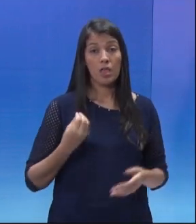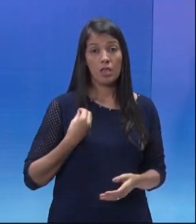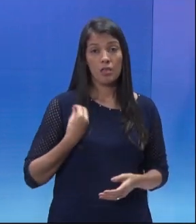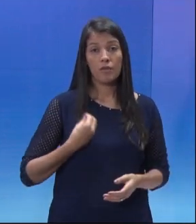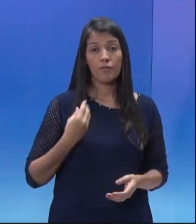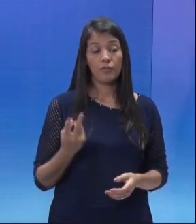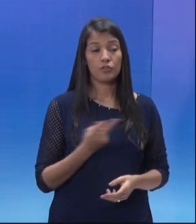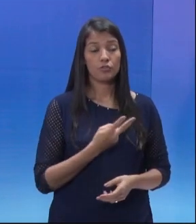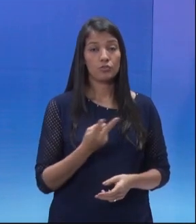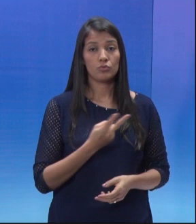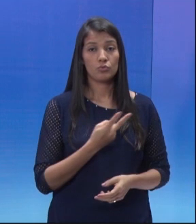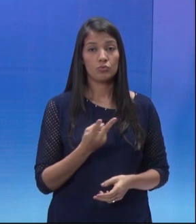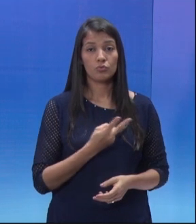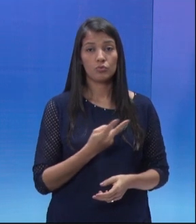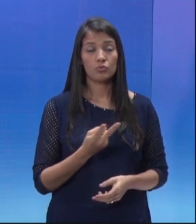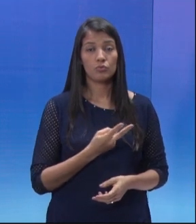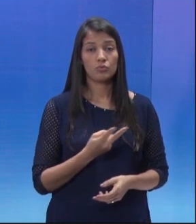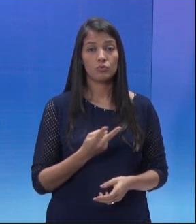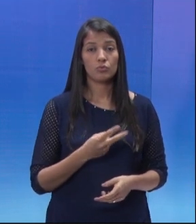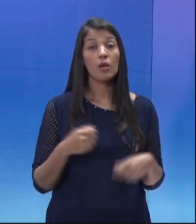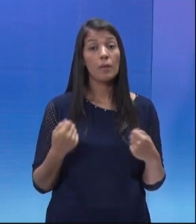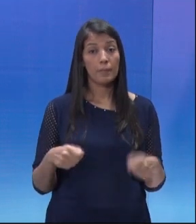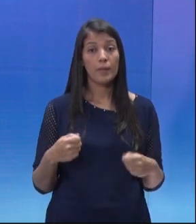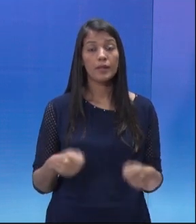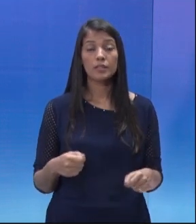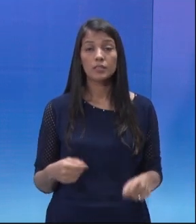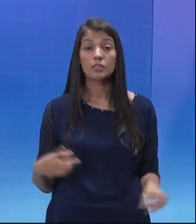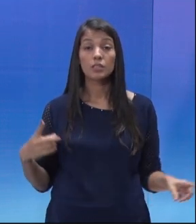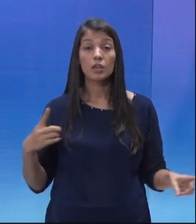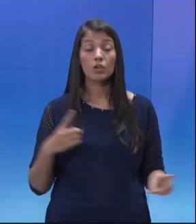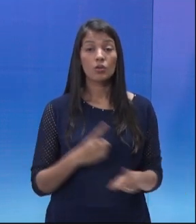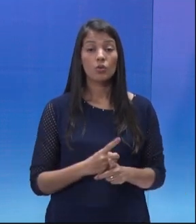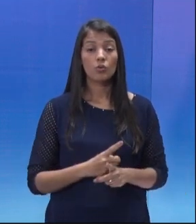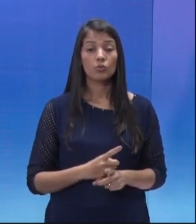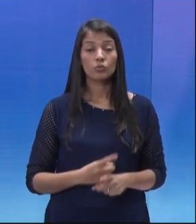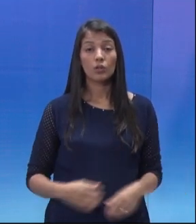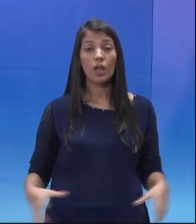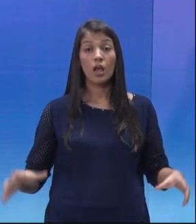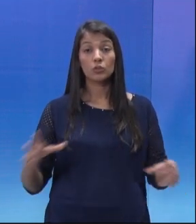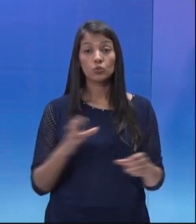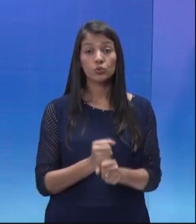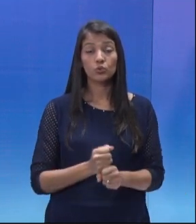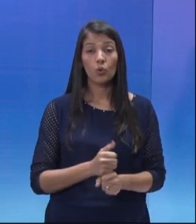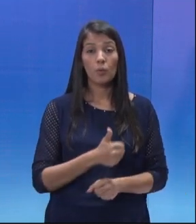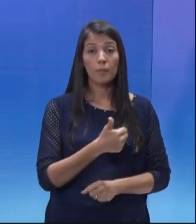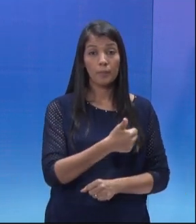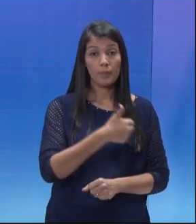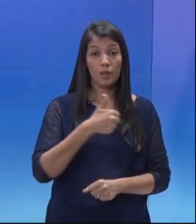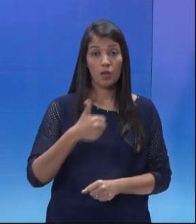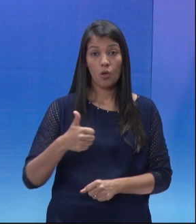nós temos que o período total de emissão para essa redução de emissão foi de